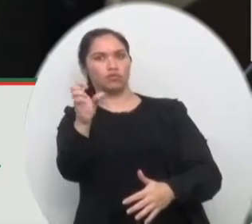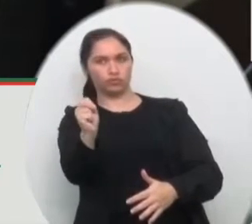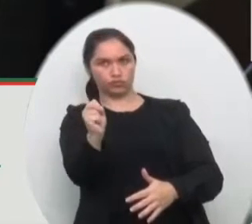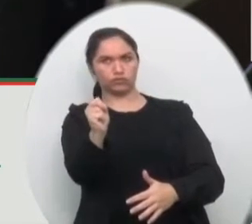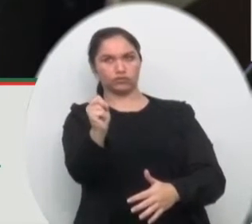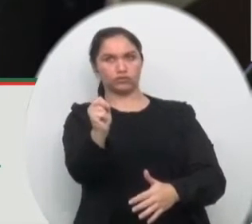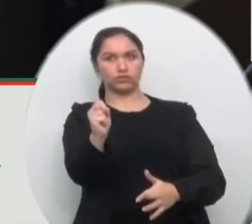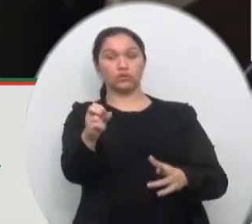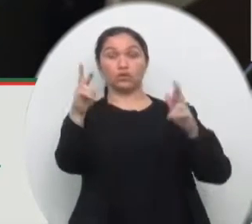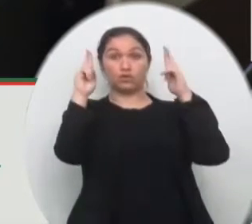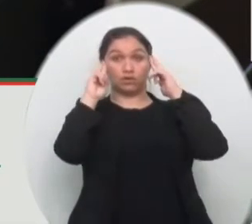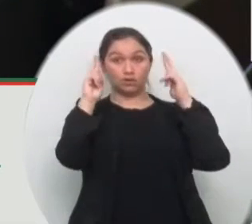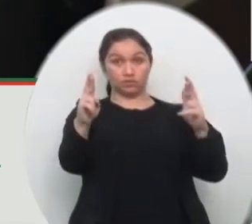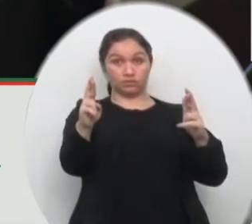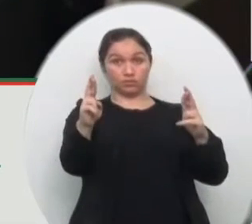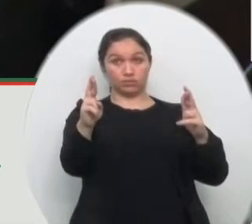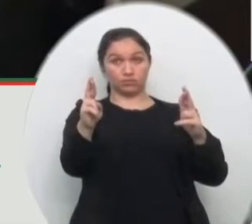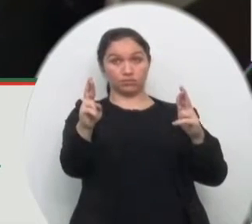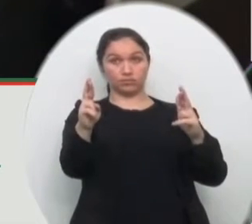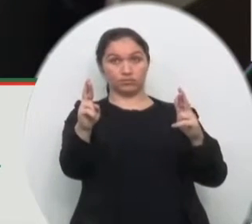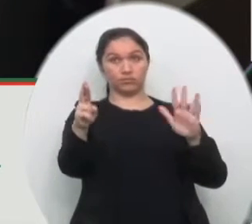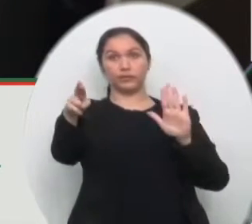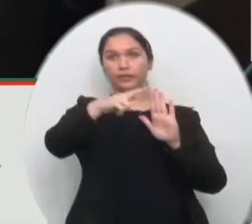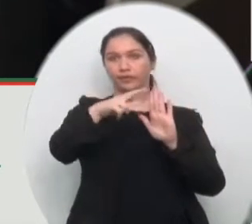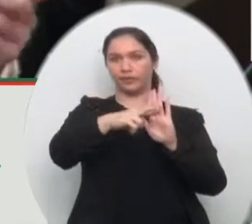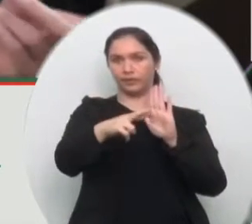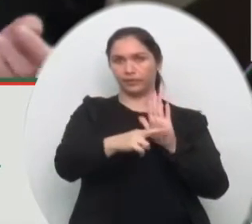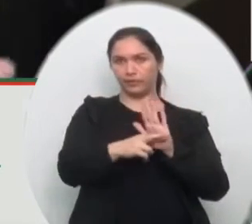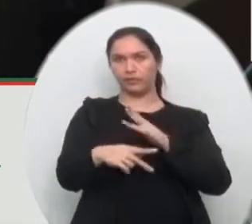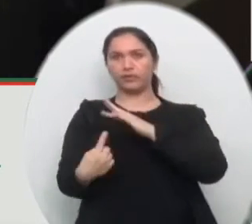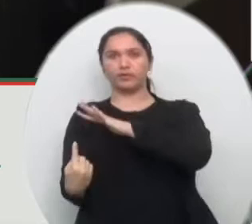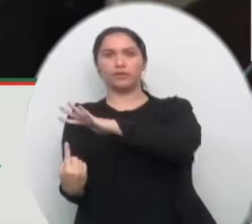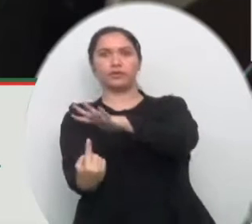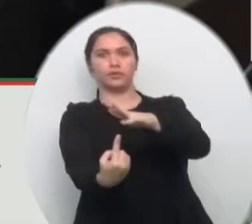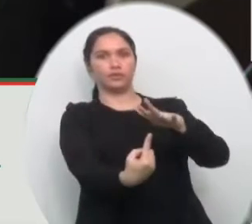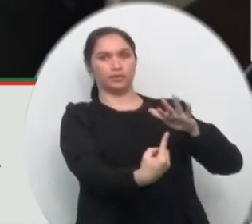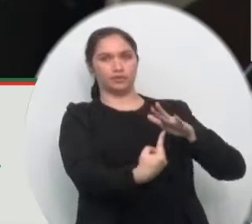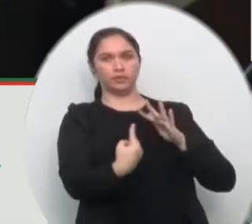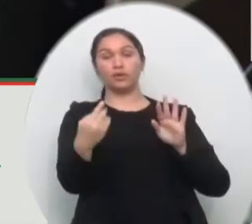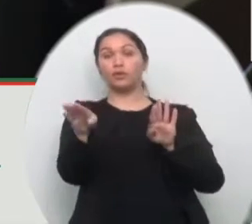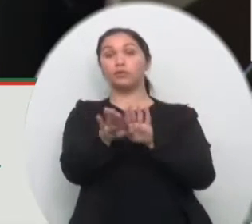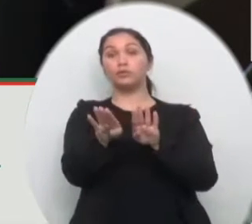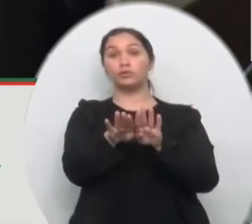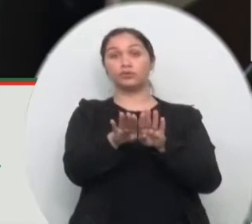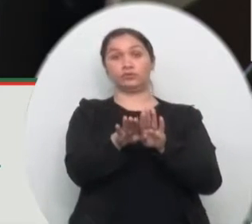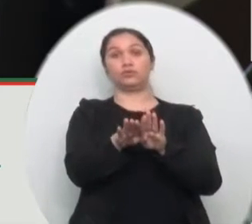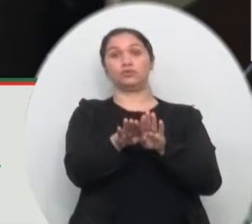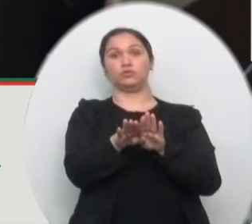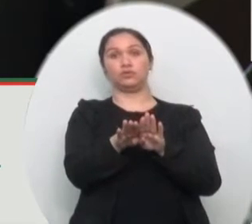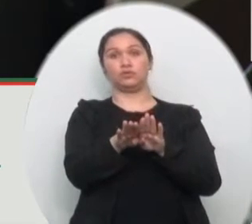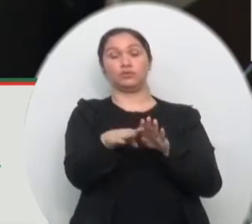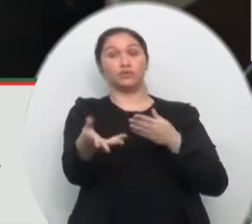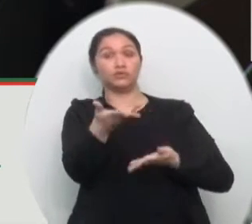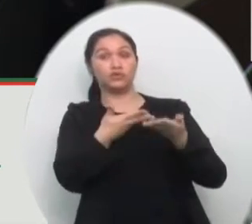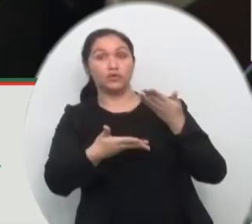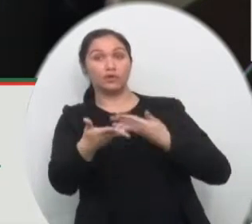regras ambientais, às regras de um bom relacionamento, como a Jerusa colocou, nós não estávamos